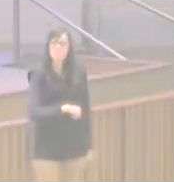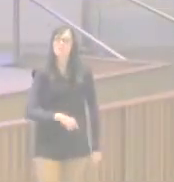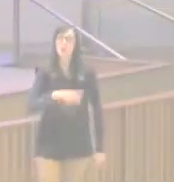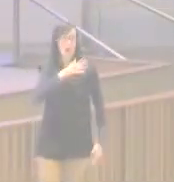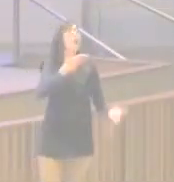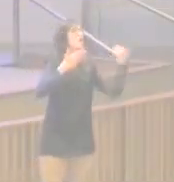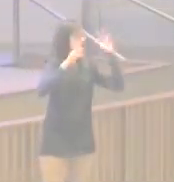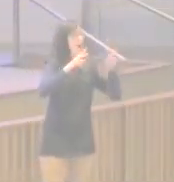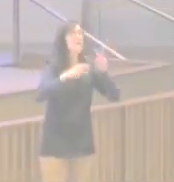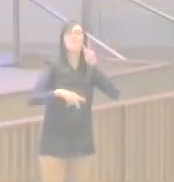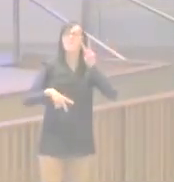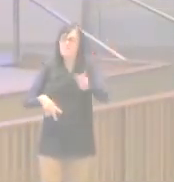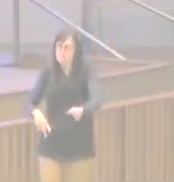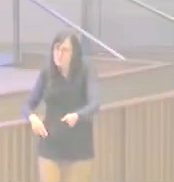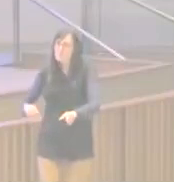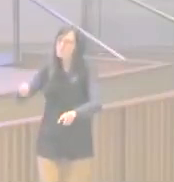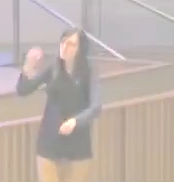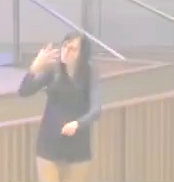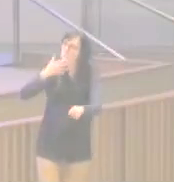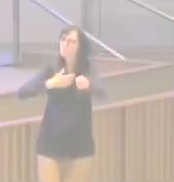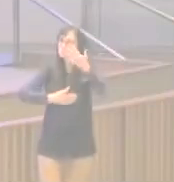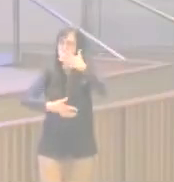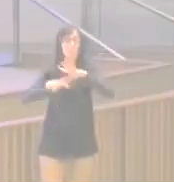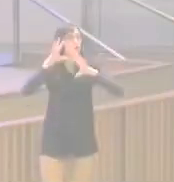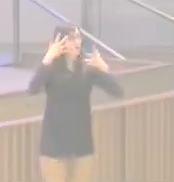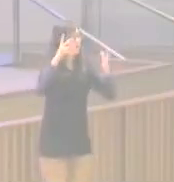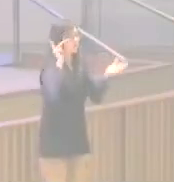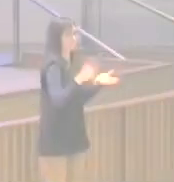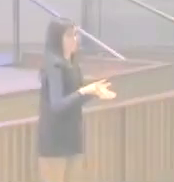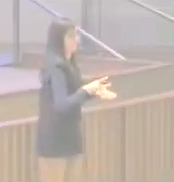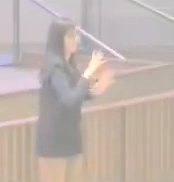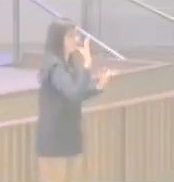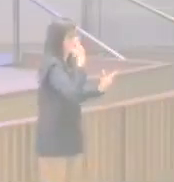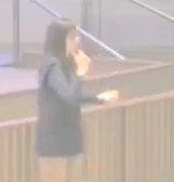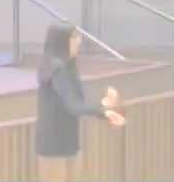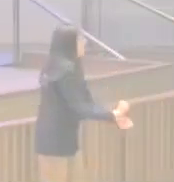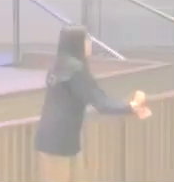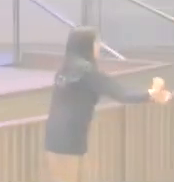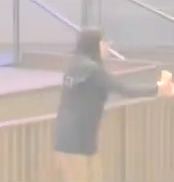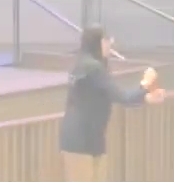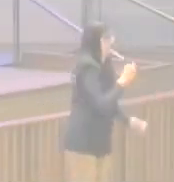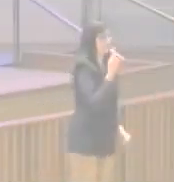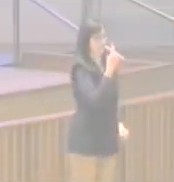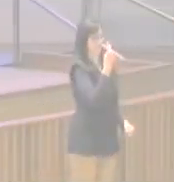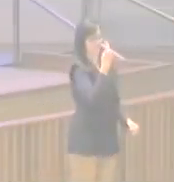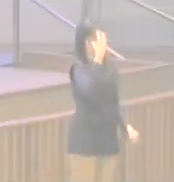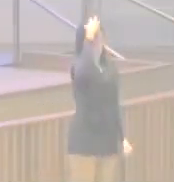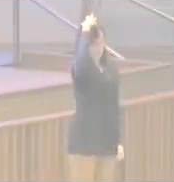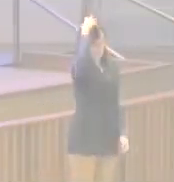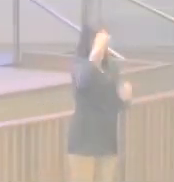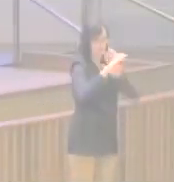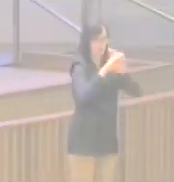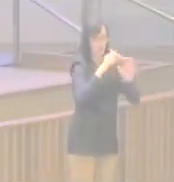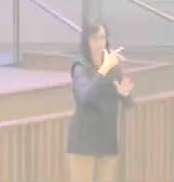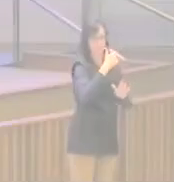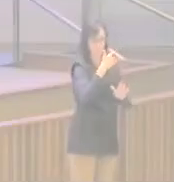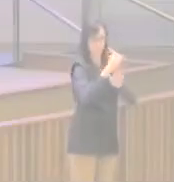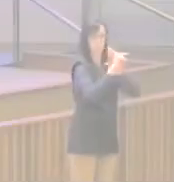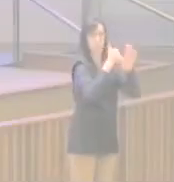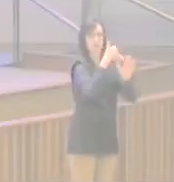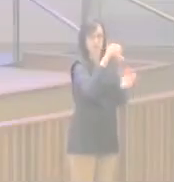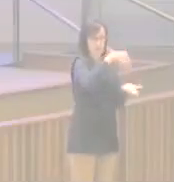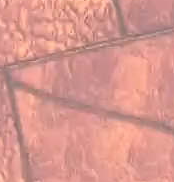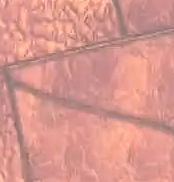desses profetas que ele perseguiu. E essa profecia está registrada em 2 Reis 21, 10 a 15, onde